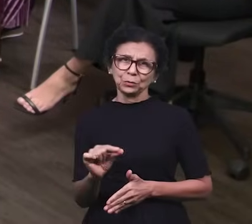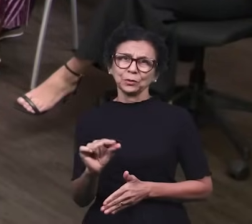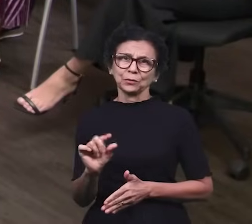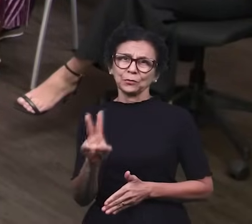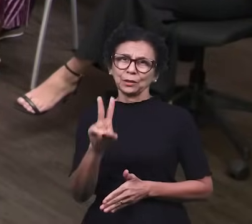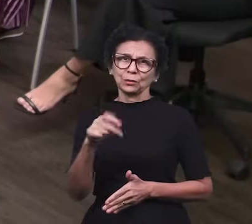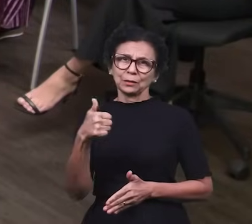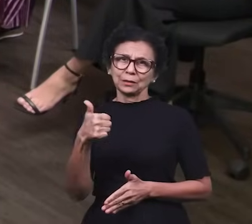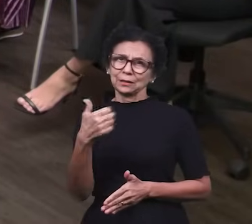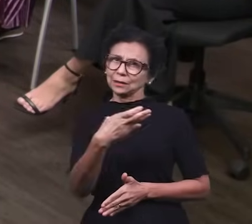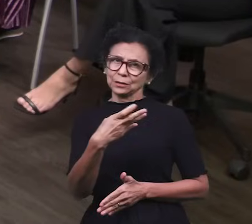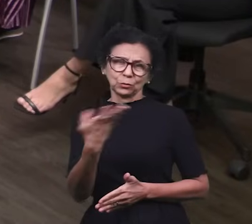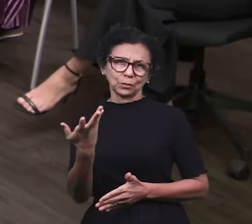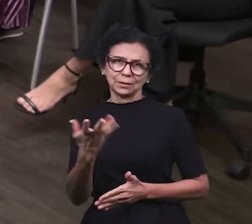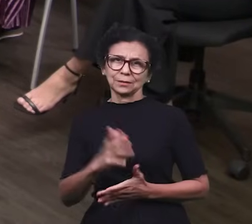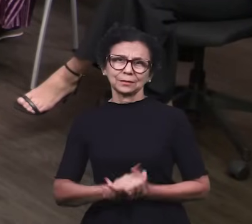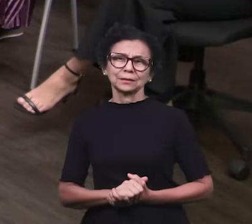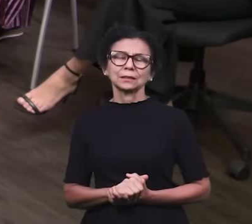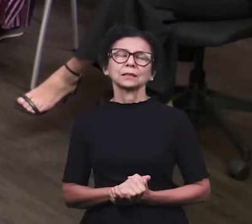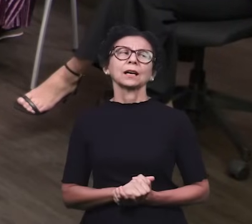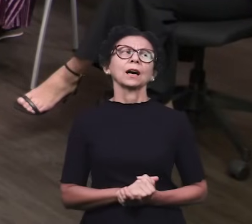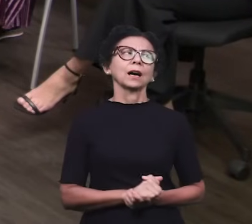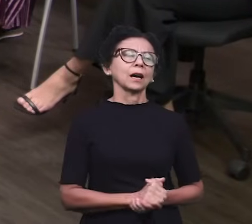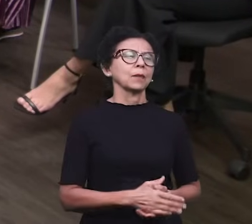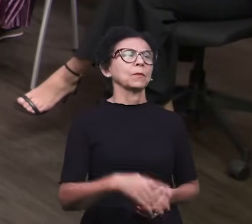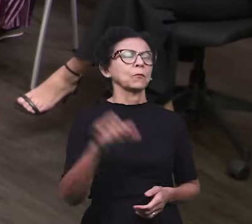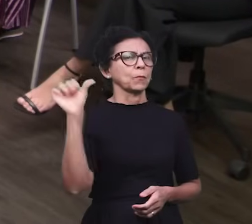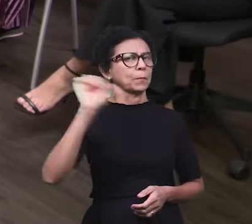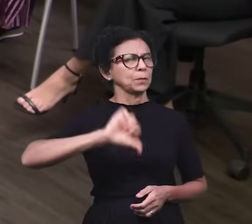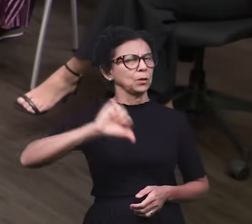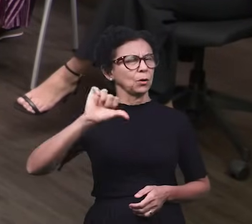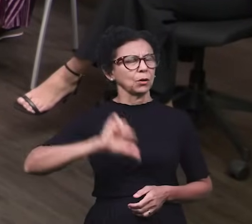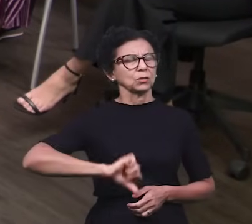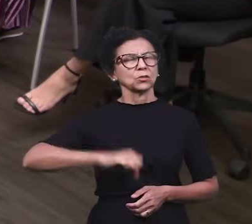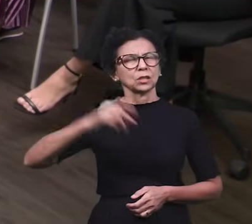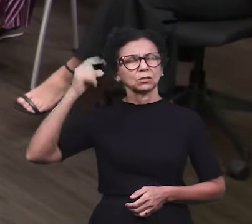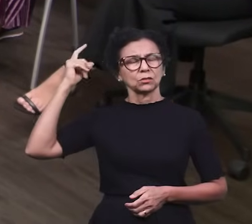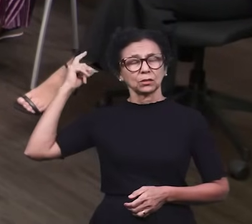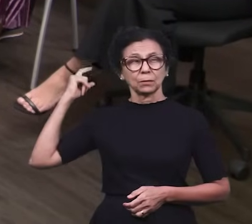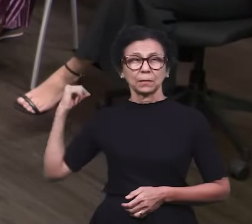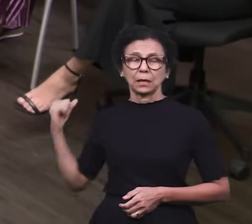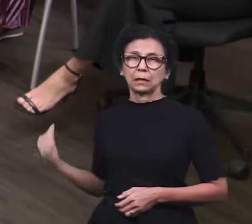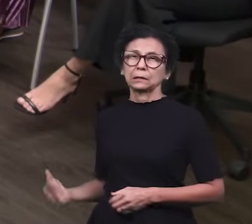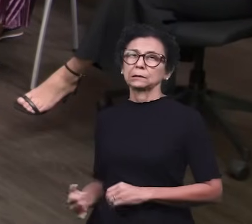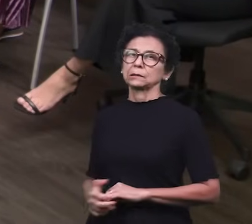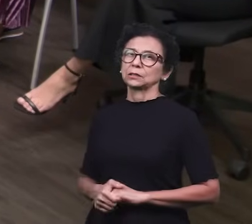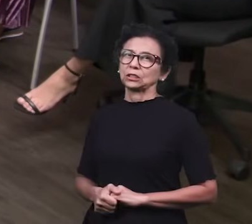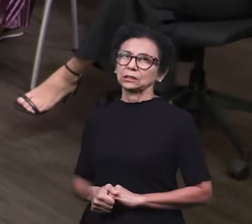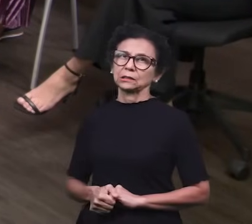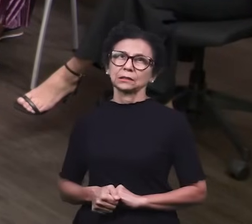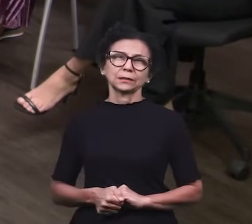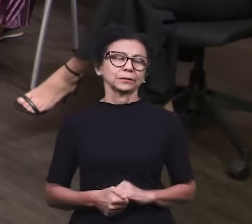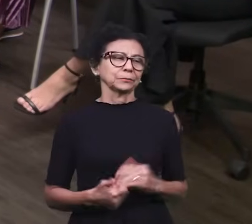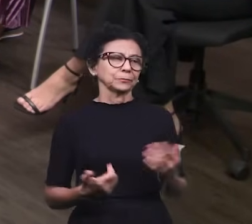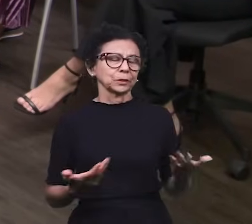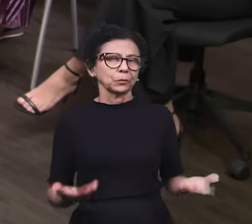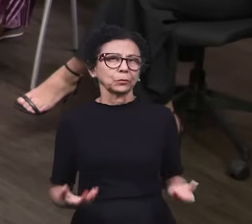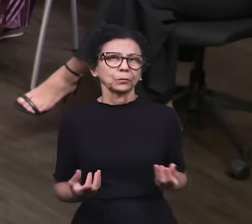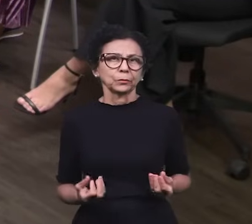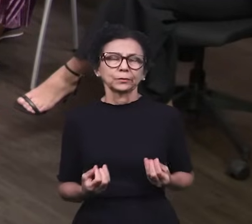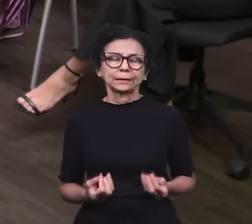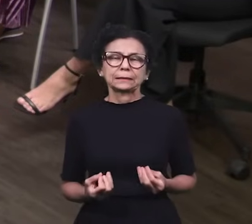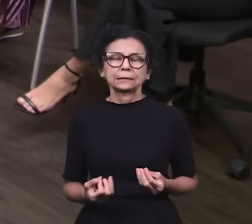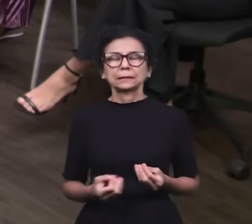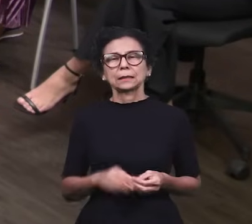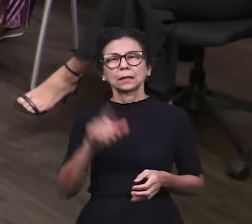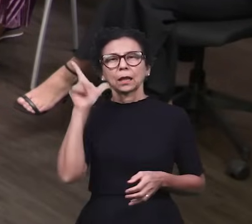período da hiperinflação, que era uma coisa muito, muito louca. Você chegava numa loja... Ninguém consegue conceber uma coisa